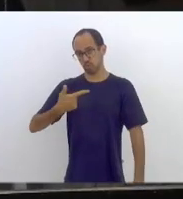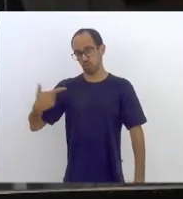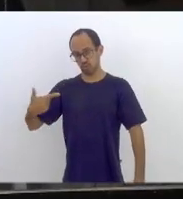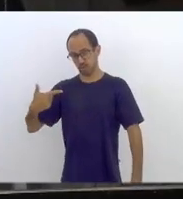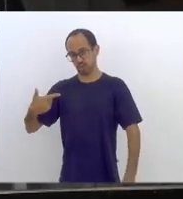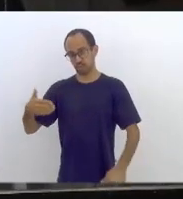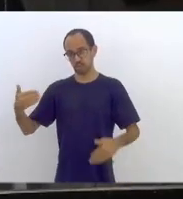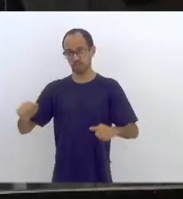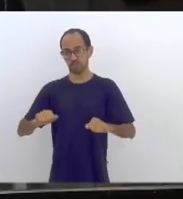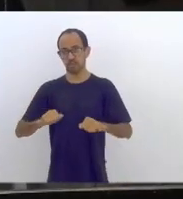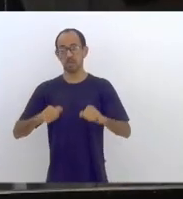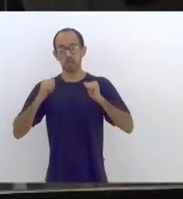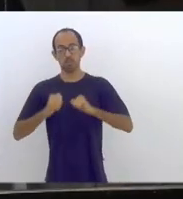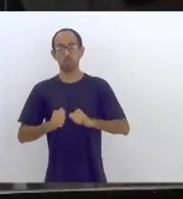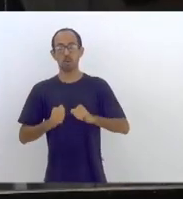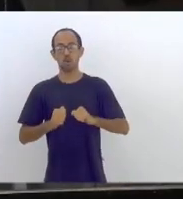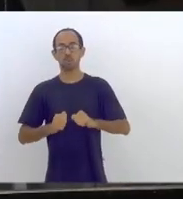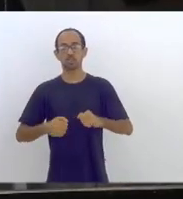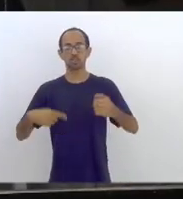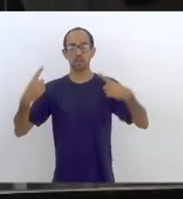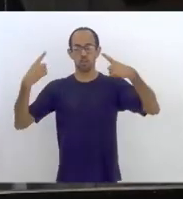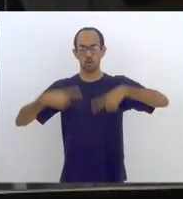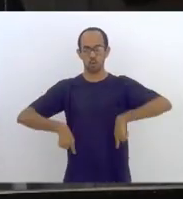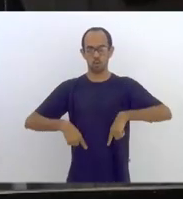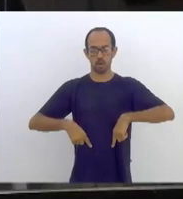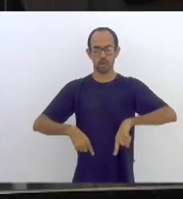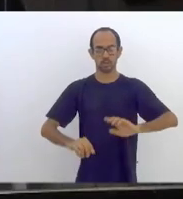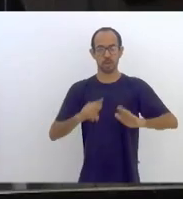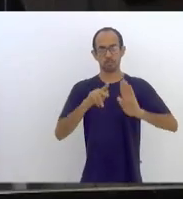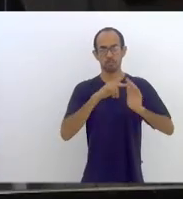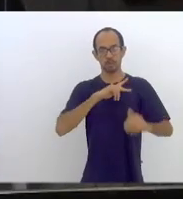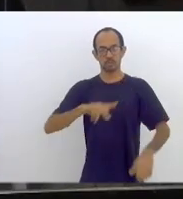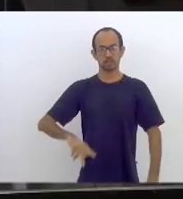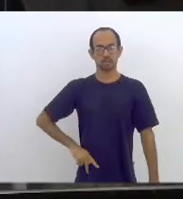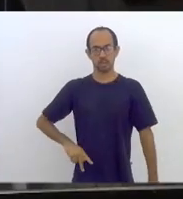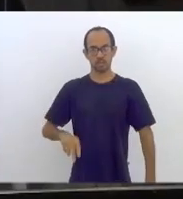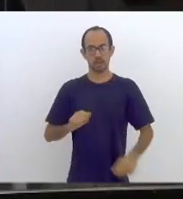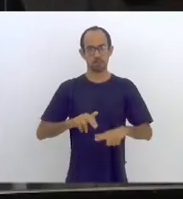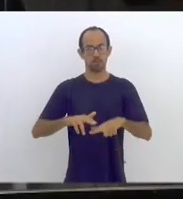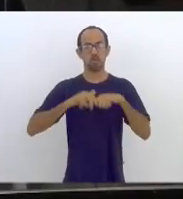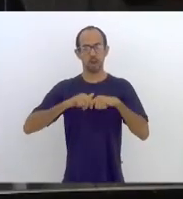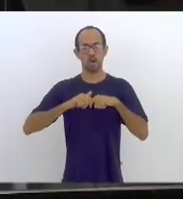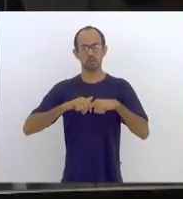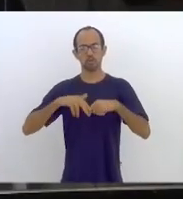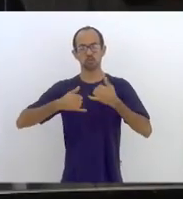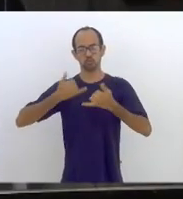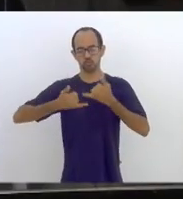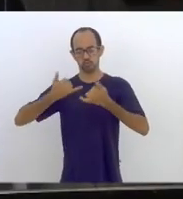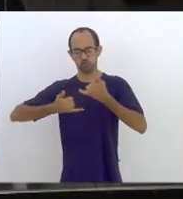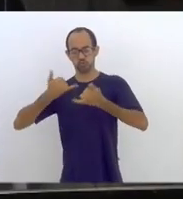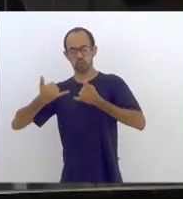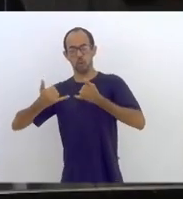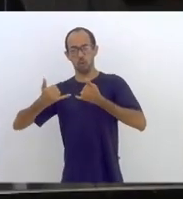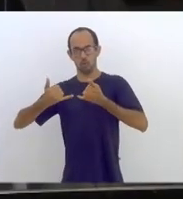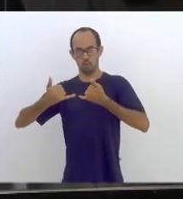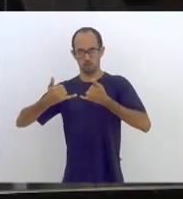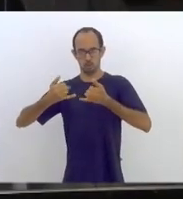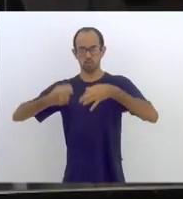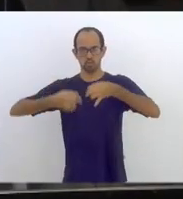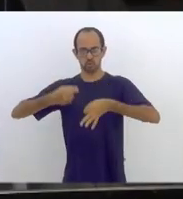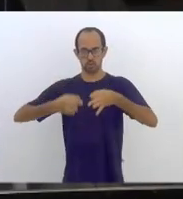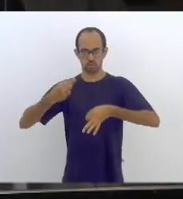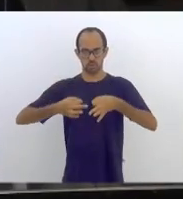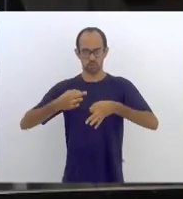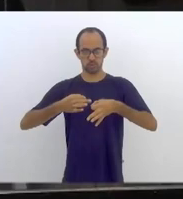e que pode concorrer a presidência por conta de uma gincana jurídica por conta de um